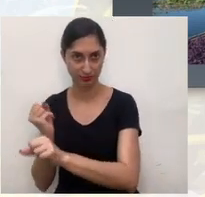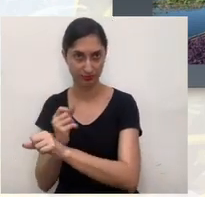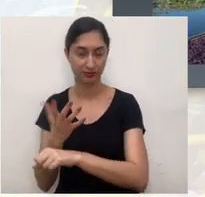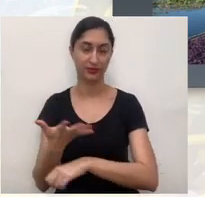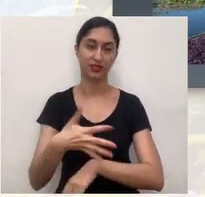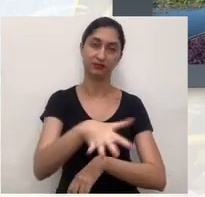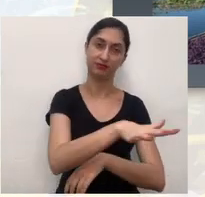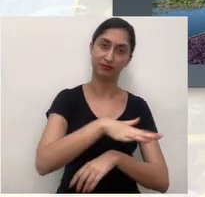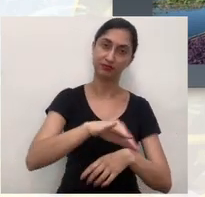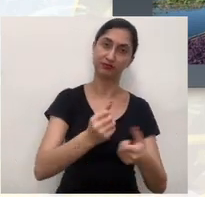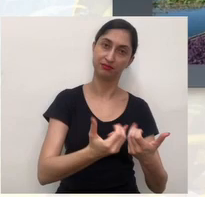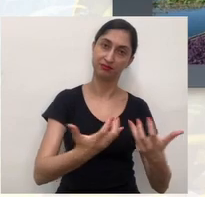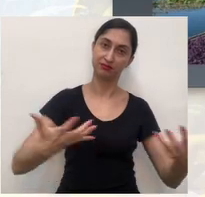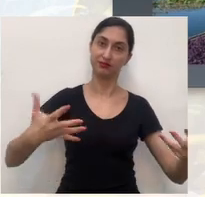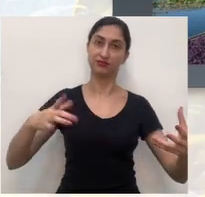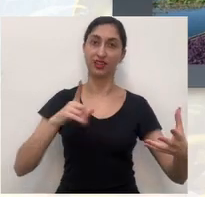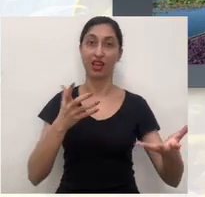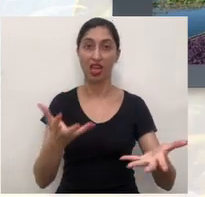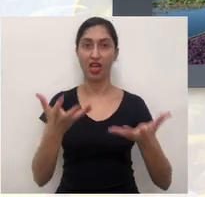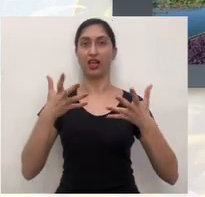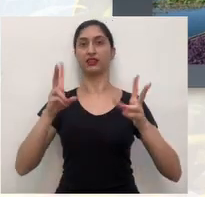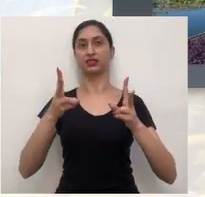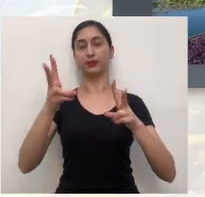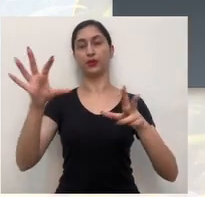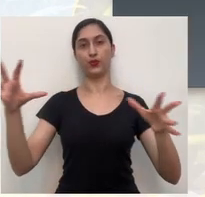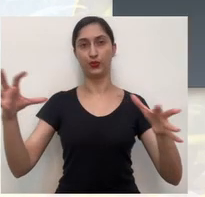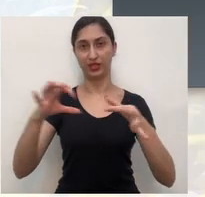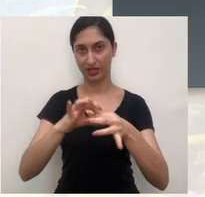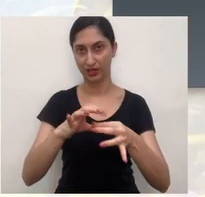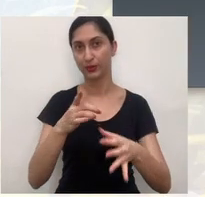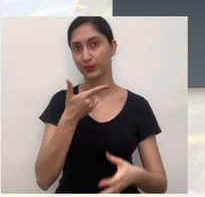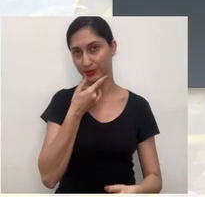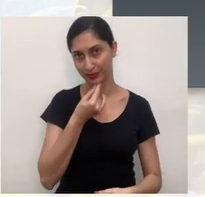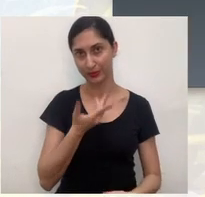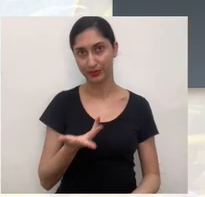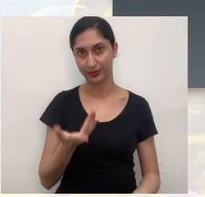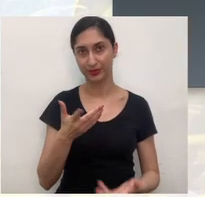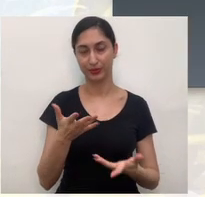Tá? Seguindo em frente.